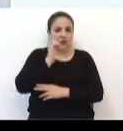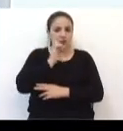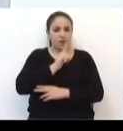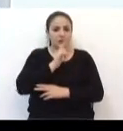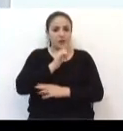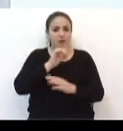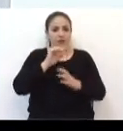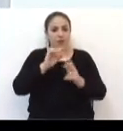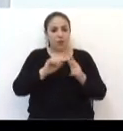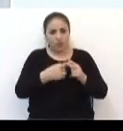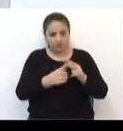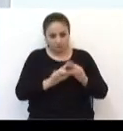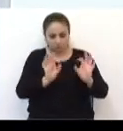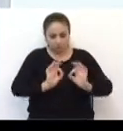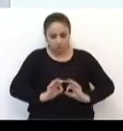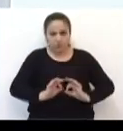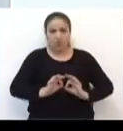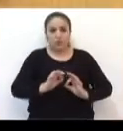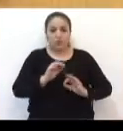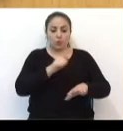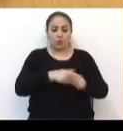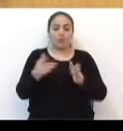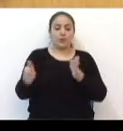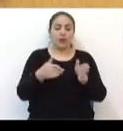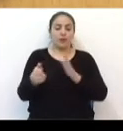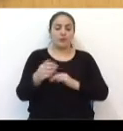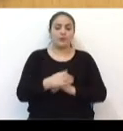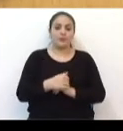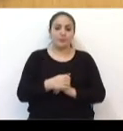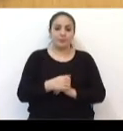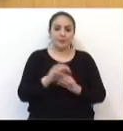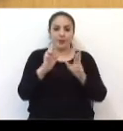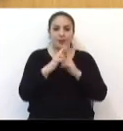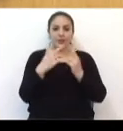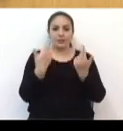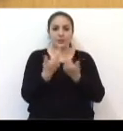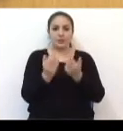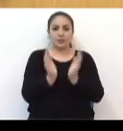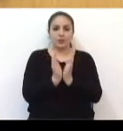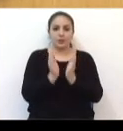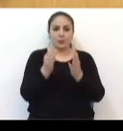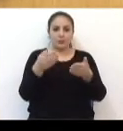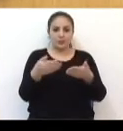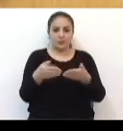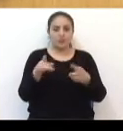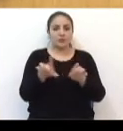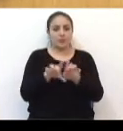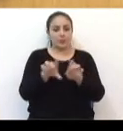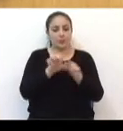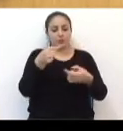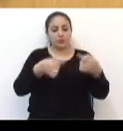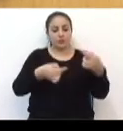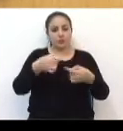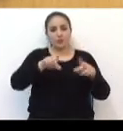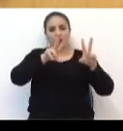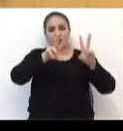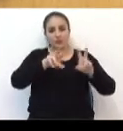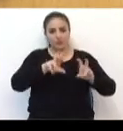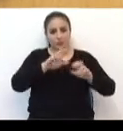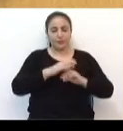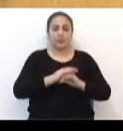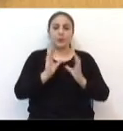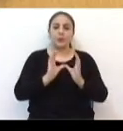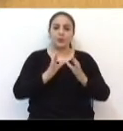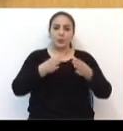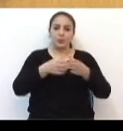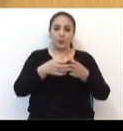conta neste prazo deste contrato. A próxima reunião da Frente Parlamentar também vai discutir este assunto.